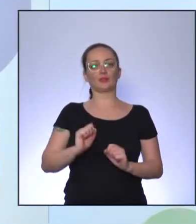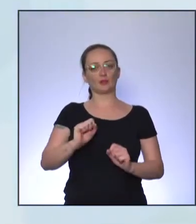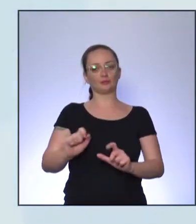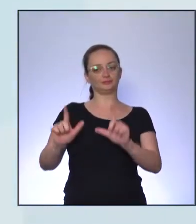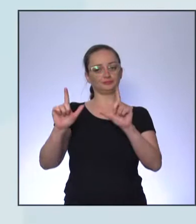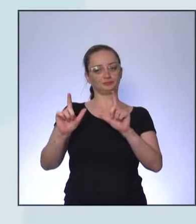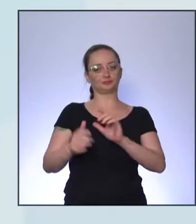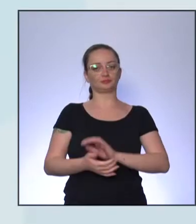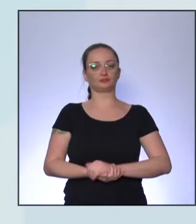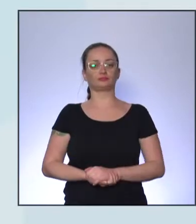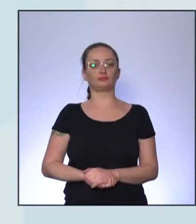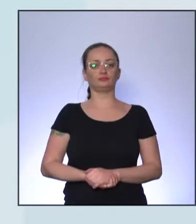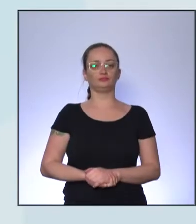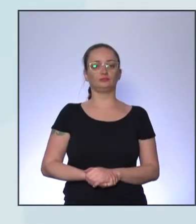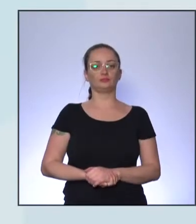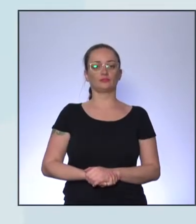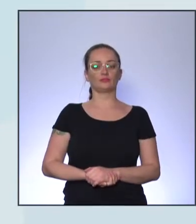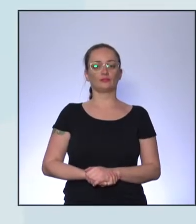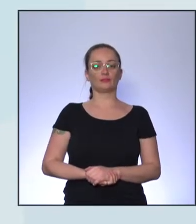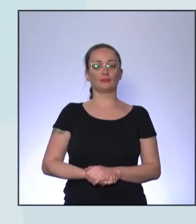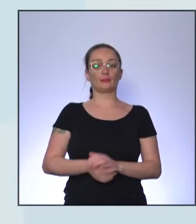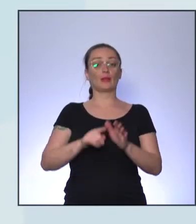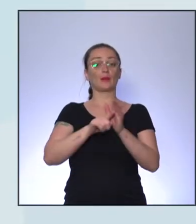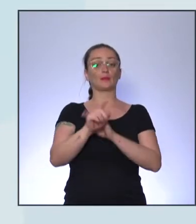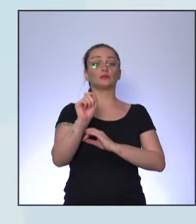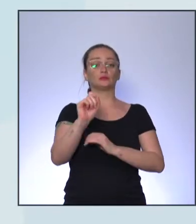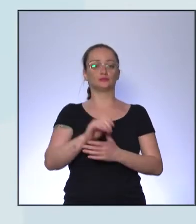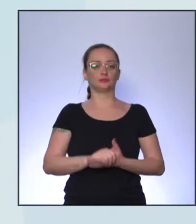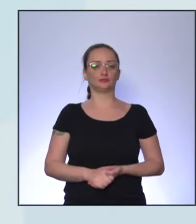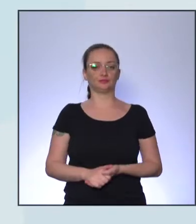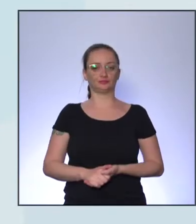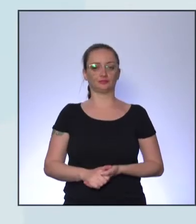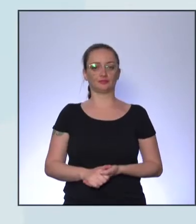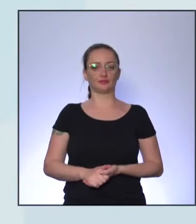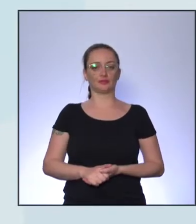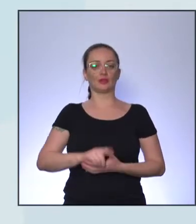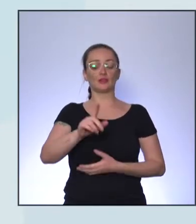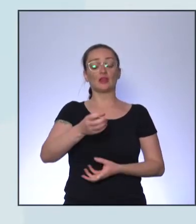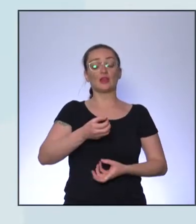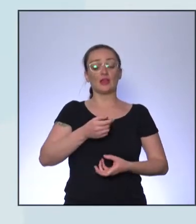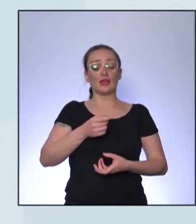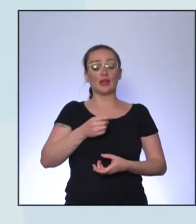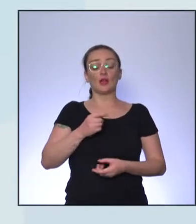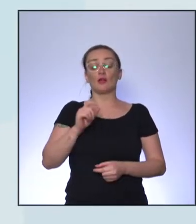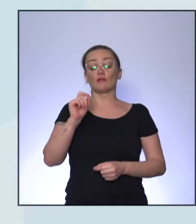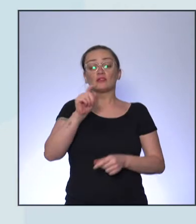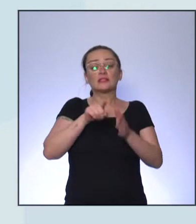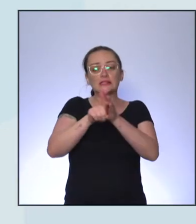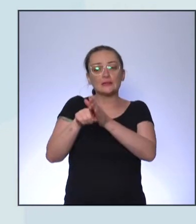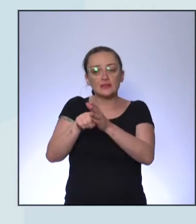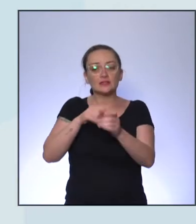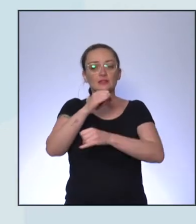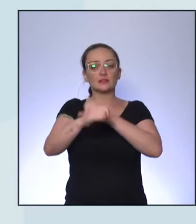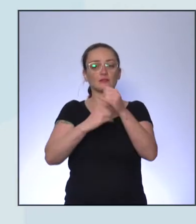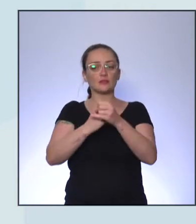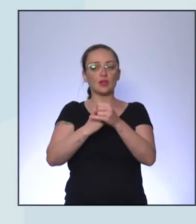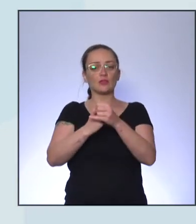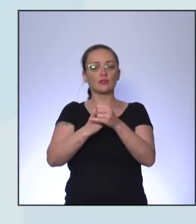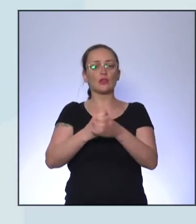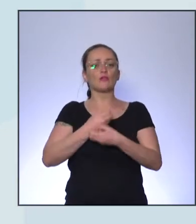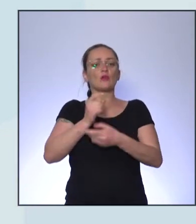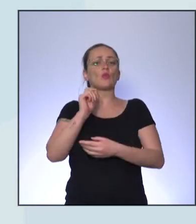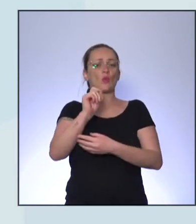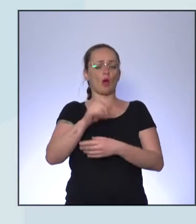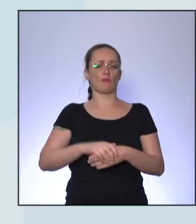tela. Então, a enquete é assim. Quais tipos de informações você gosta de pesquisar na internet?